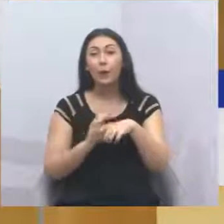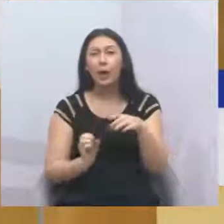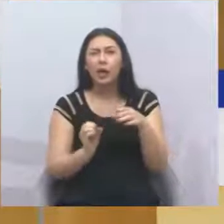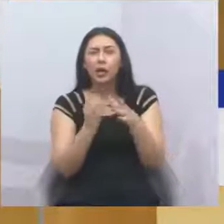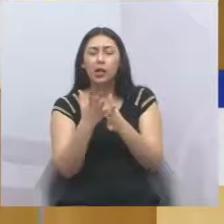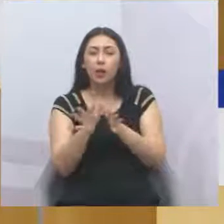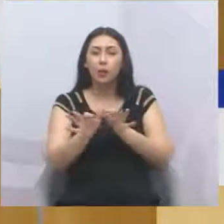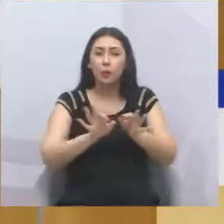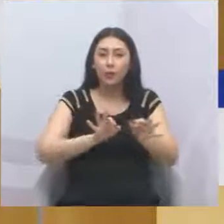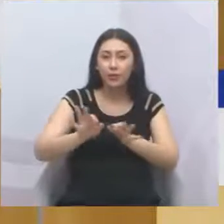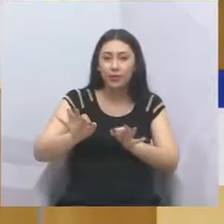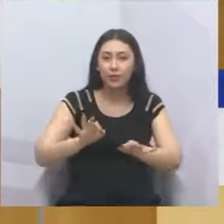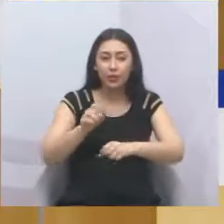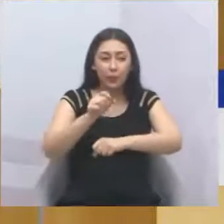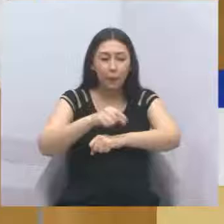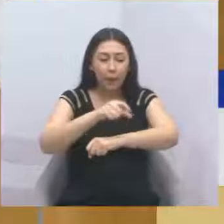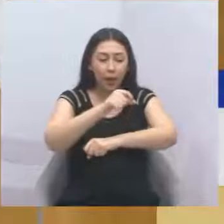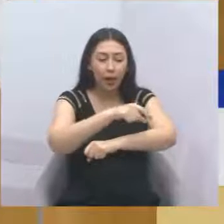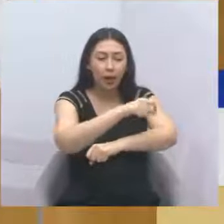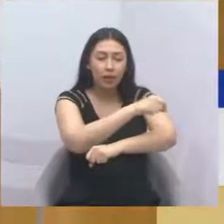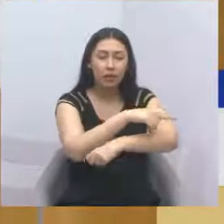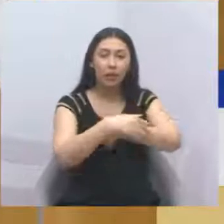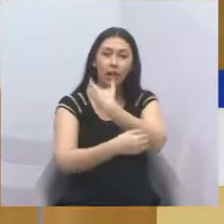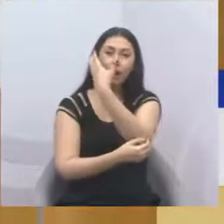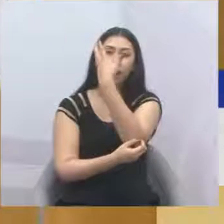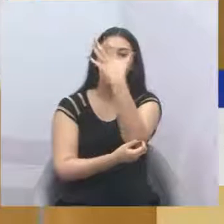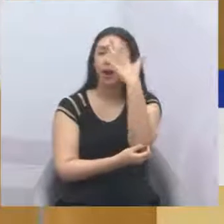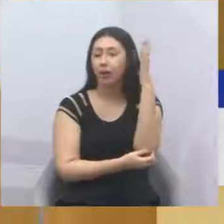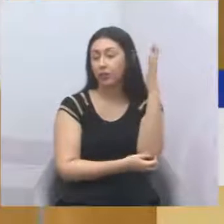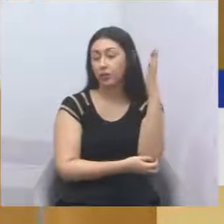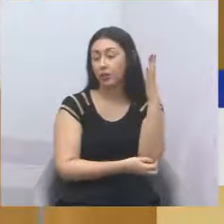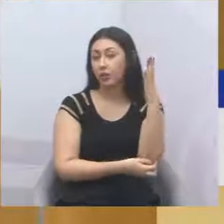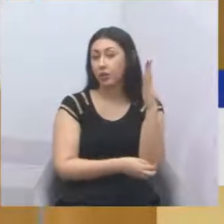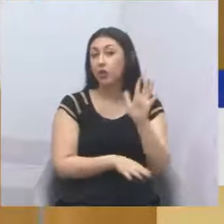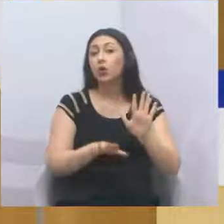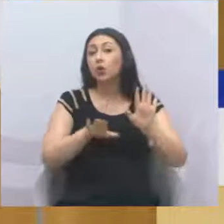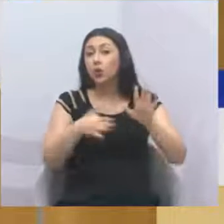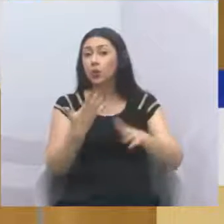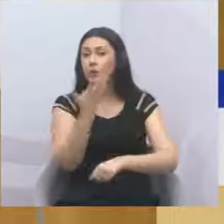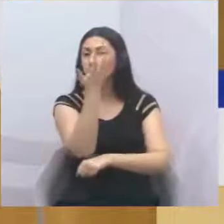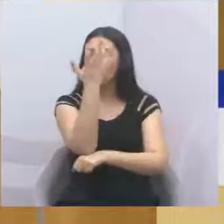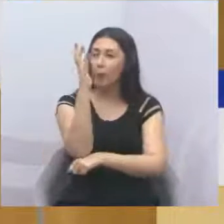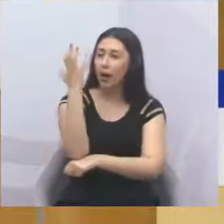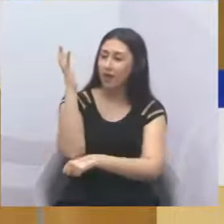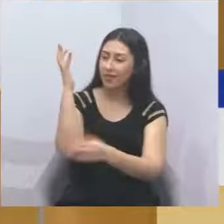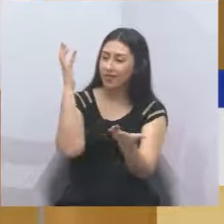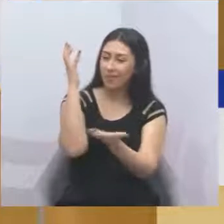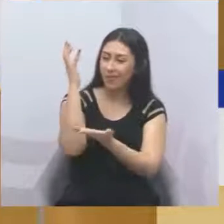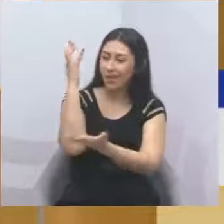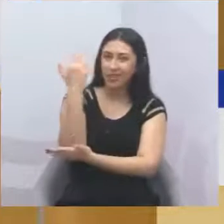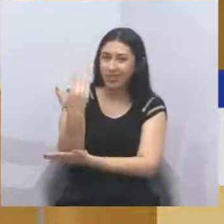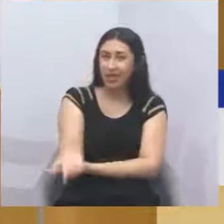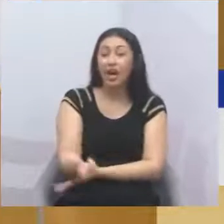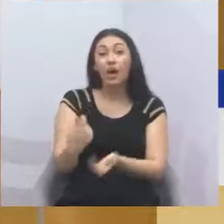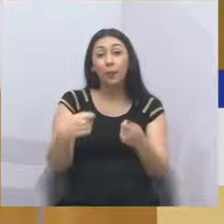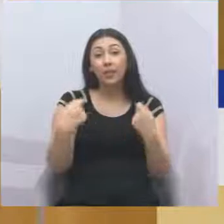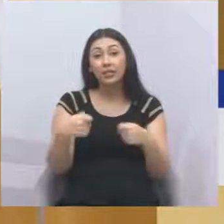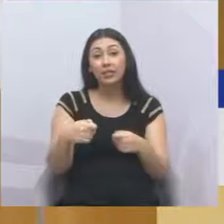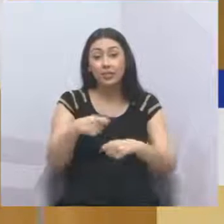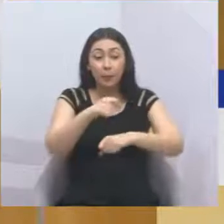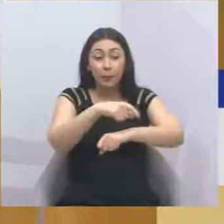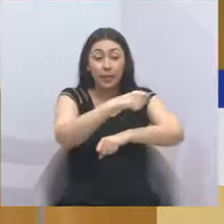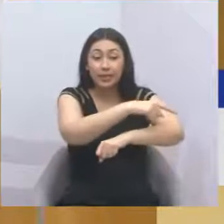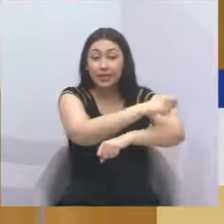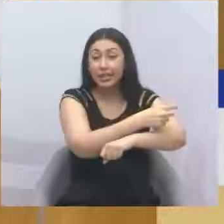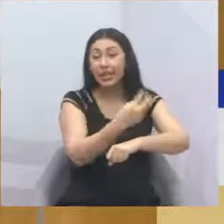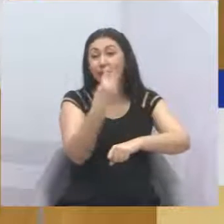de arborização, para que, ao suprimir uma árvore, 3 sejam plantadas. Então, numa